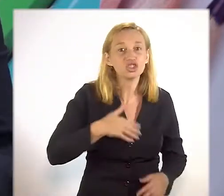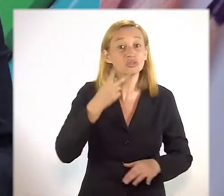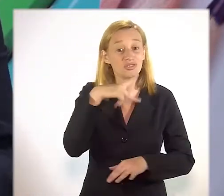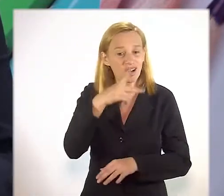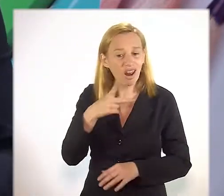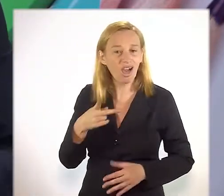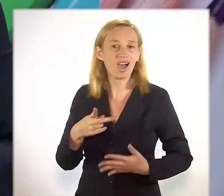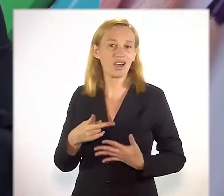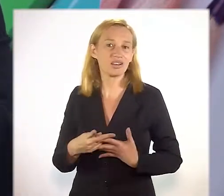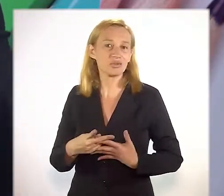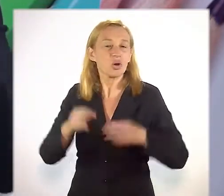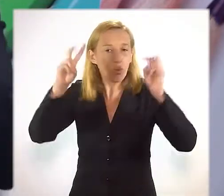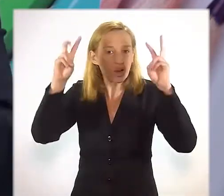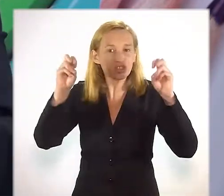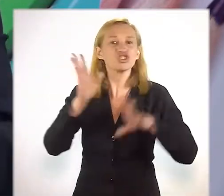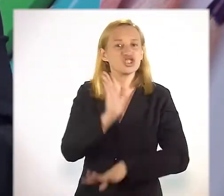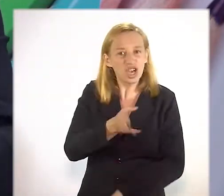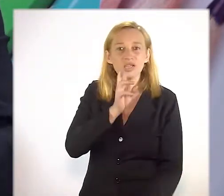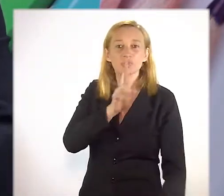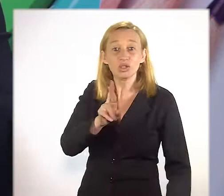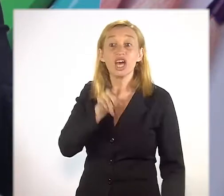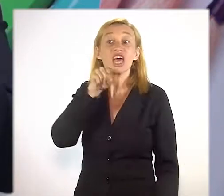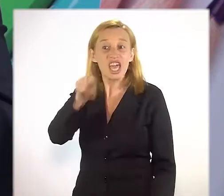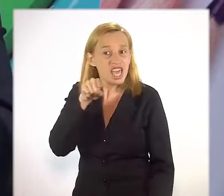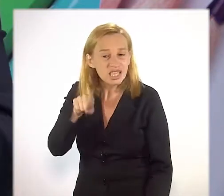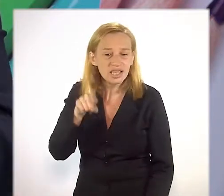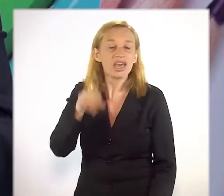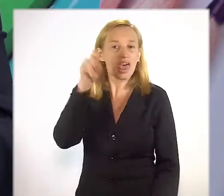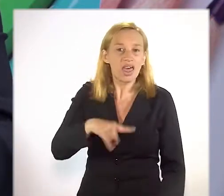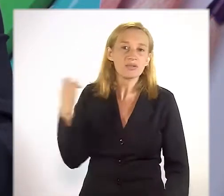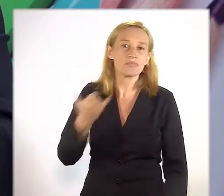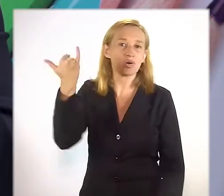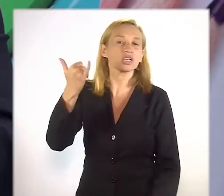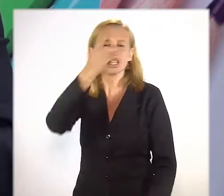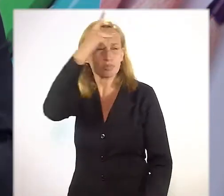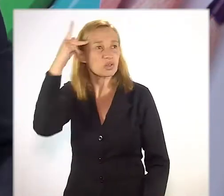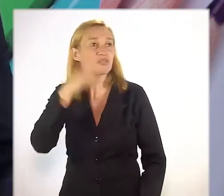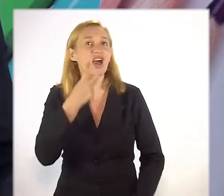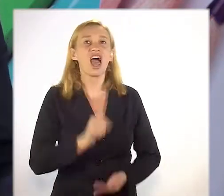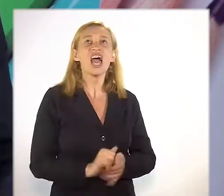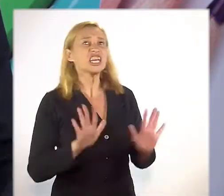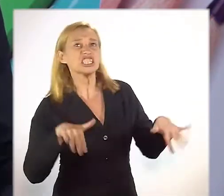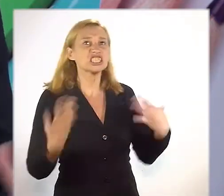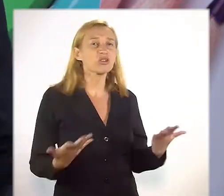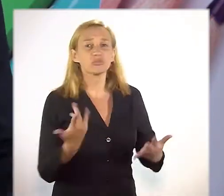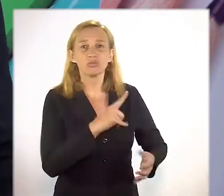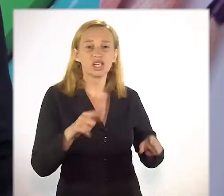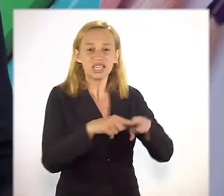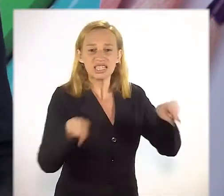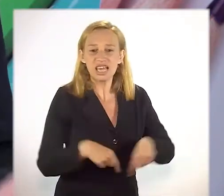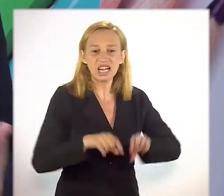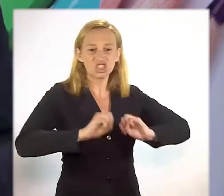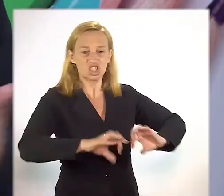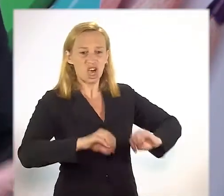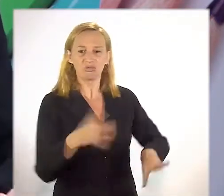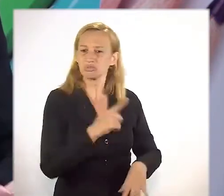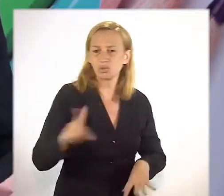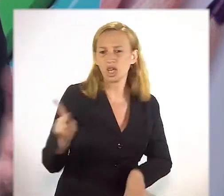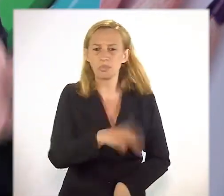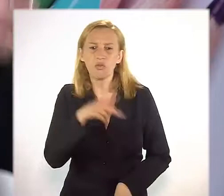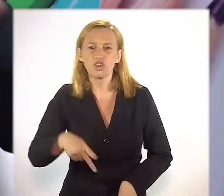de entrar e já vai respondendo. Então, esse é um ponto importante, porque as pessoas pensam assim, então não tem sala de aula, não